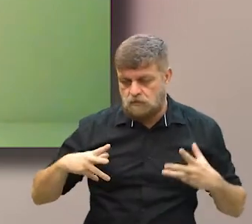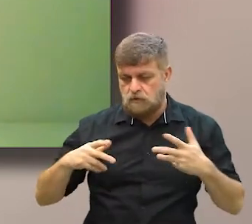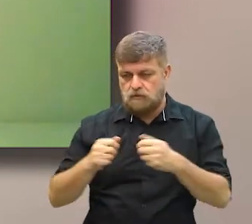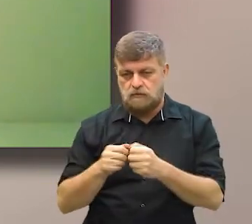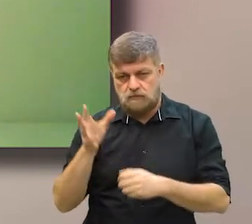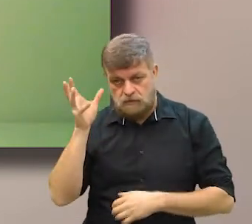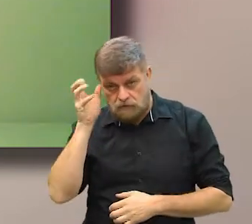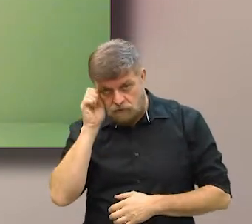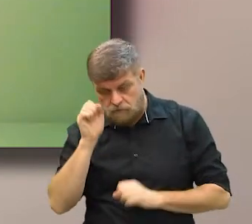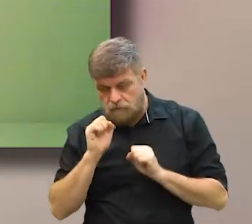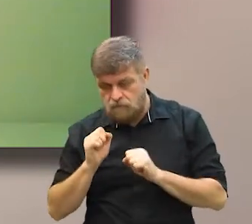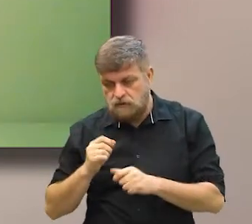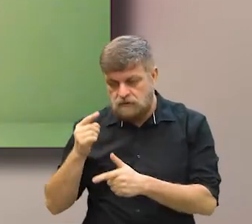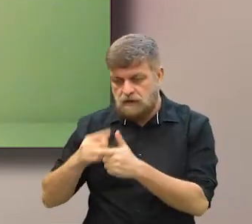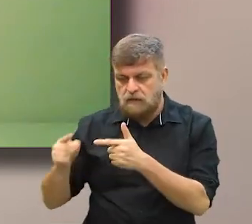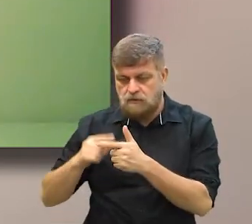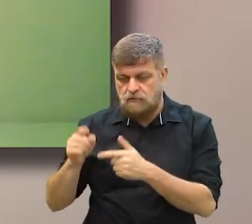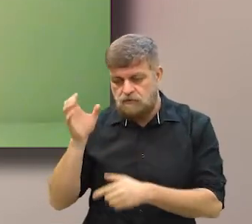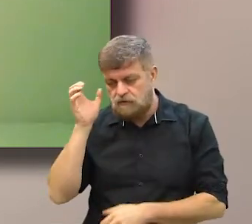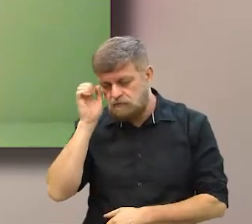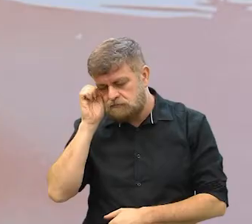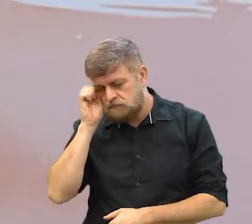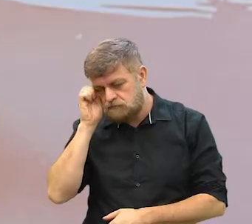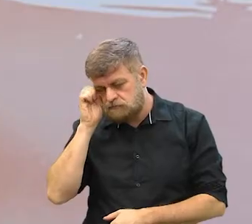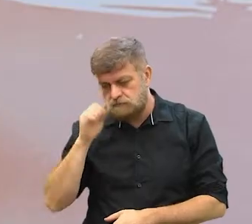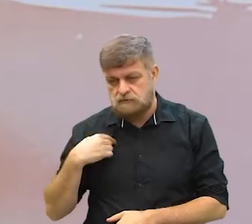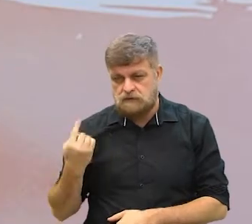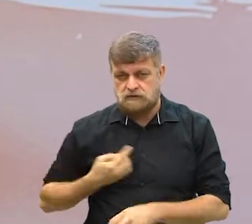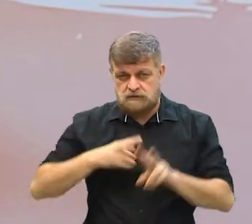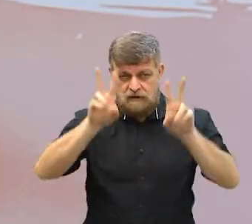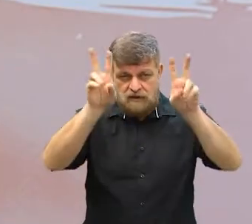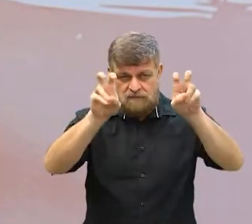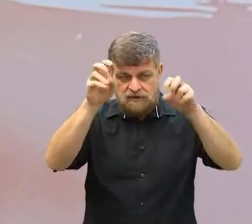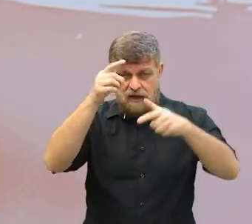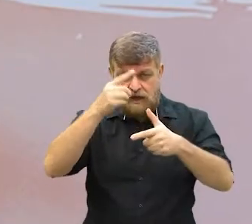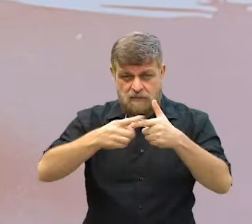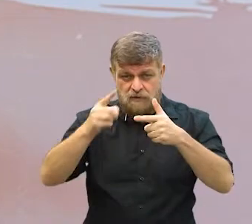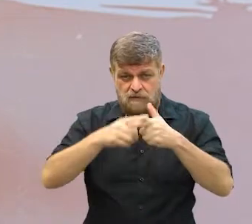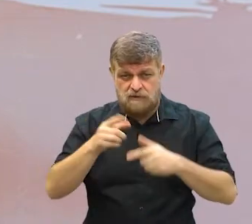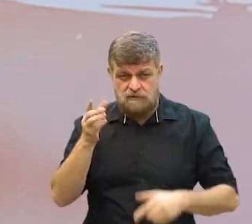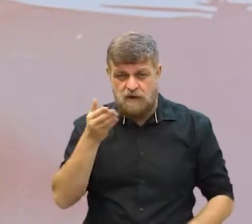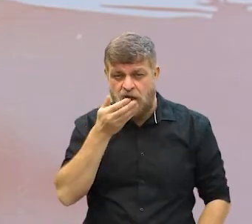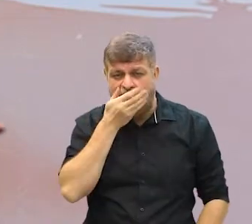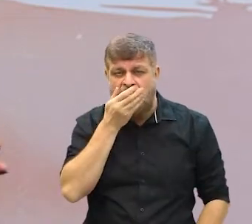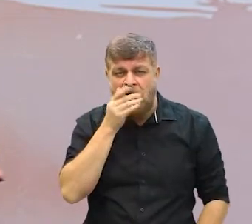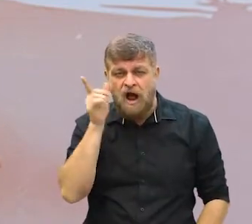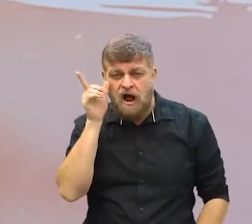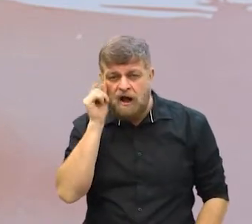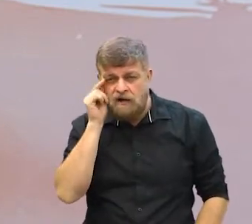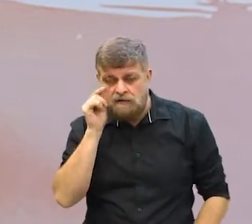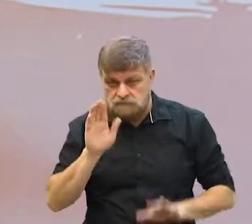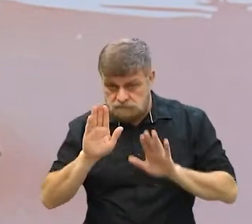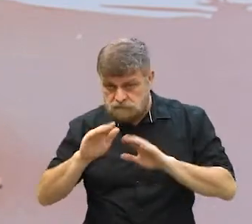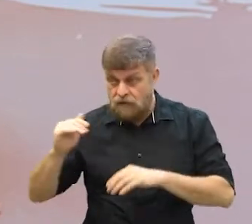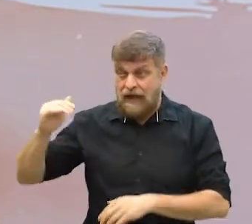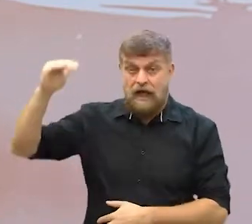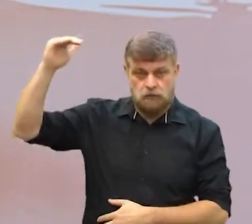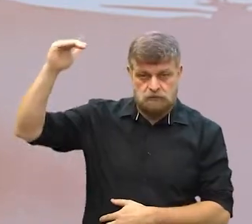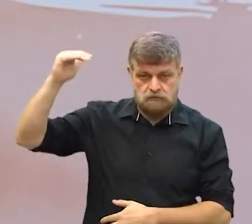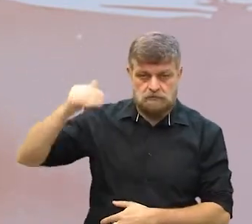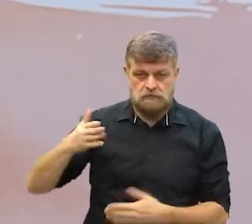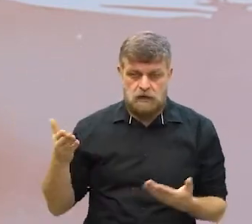todo mundo que dorme está sujeito a ter um problema de sono. A gente está falando aí problema do sono em adultos.